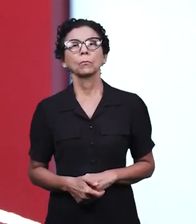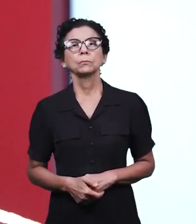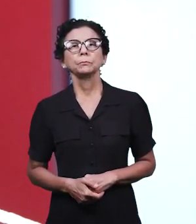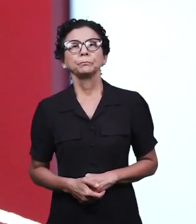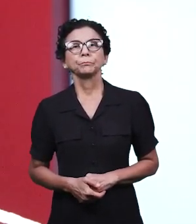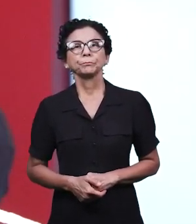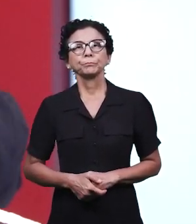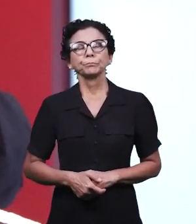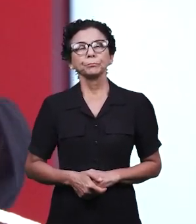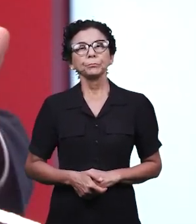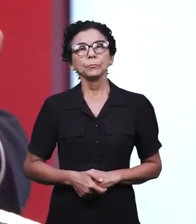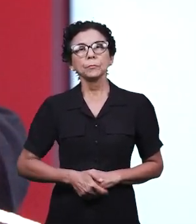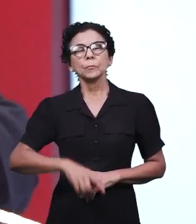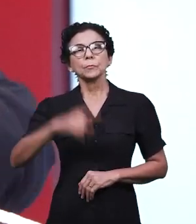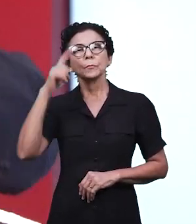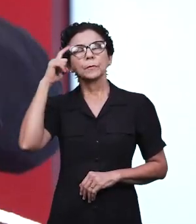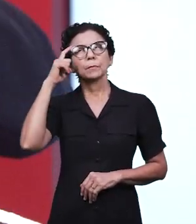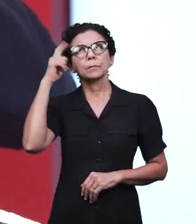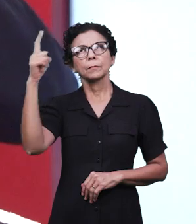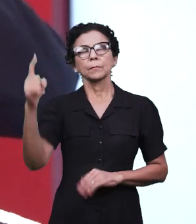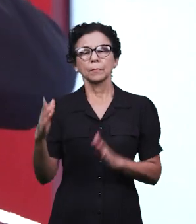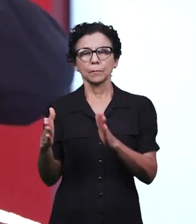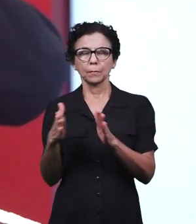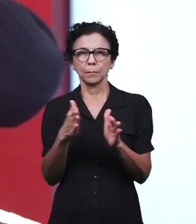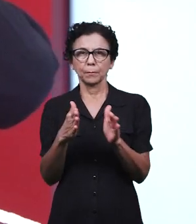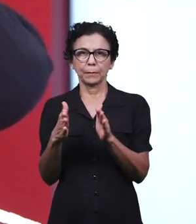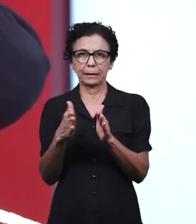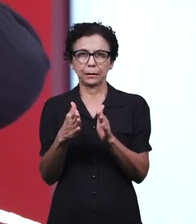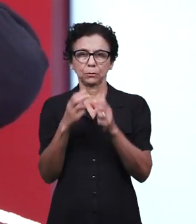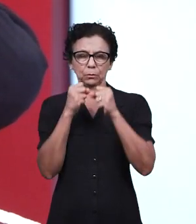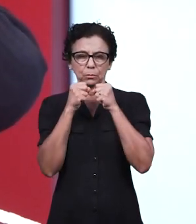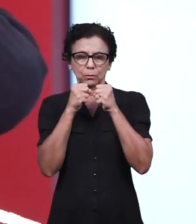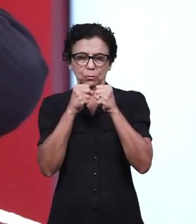Bons Portos, aí sim, eles perderam